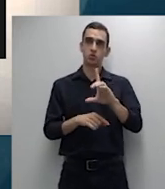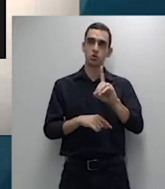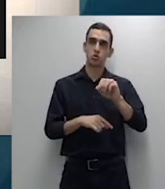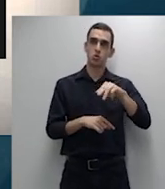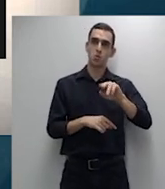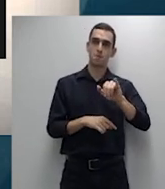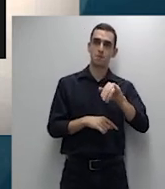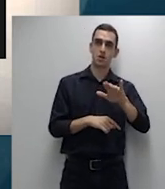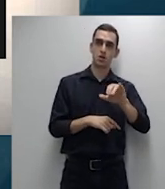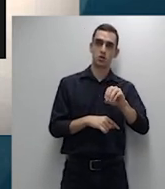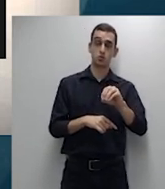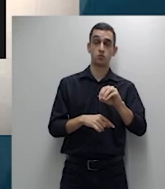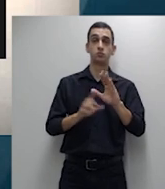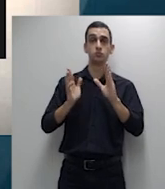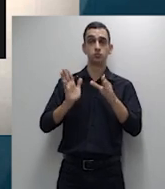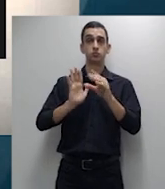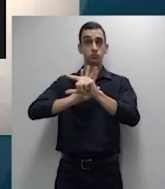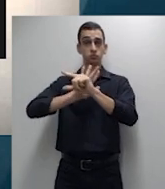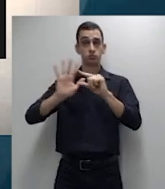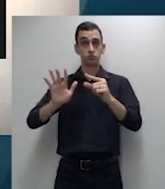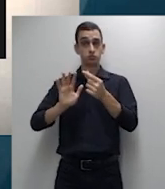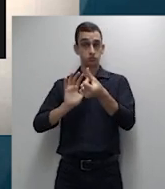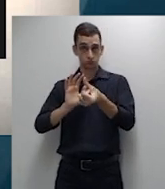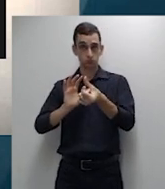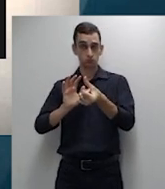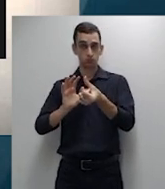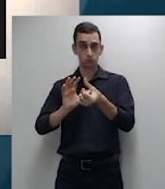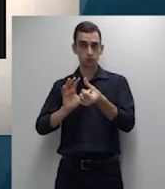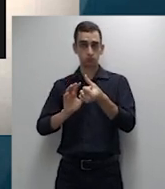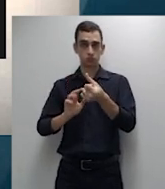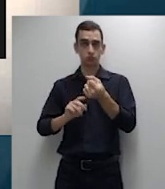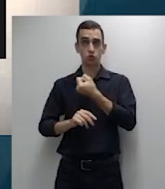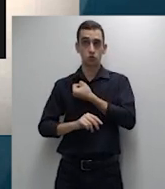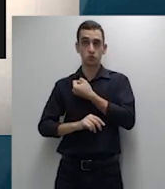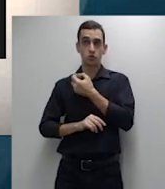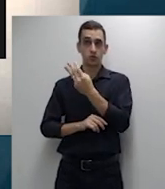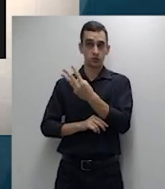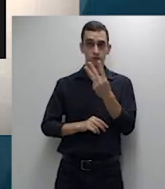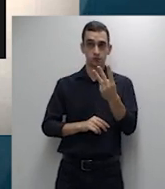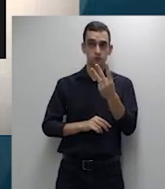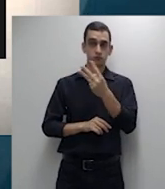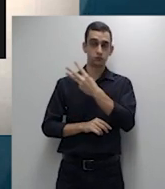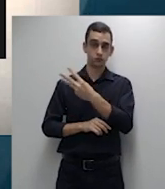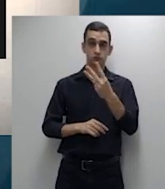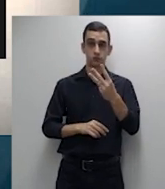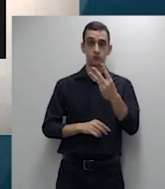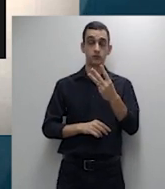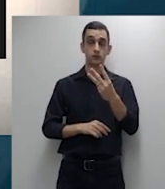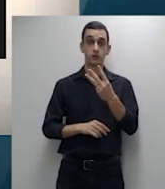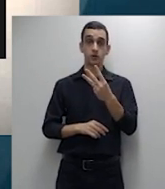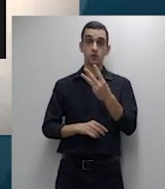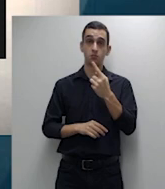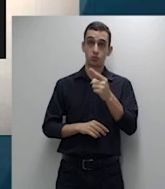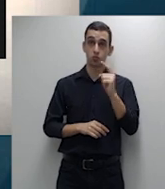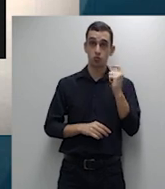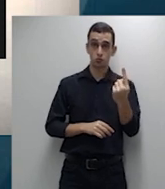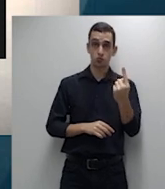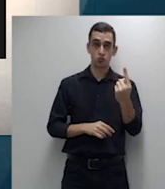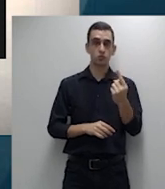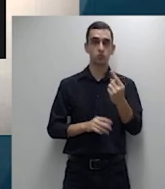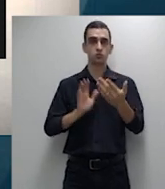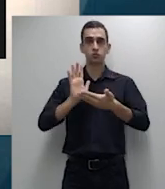o item seis cláusulas da cláusula 31 31.1 folhas